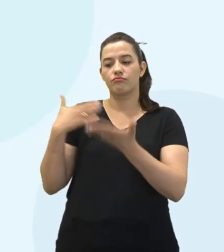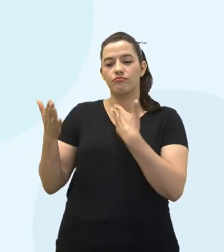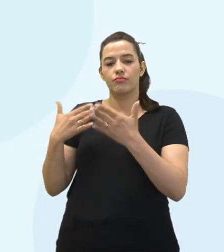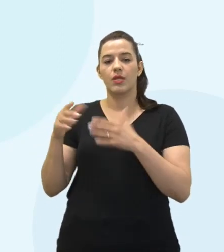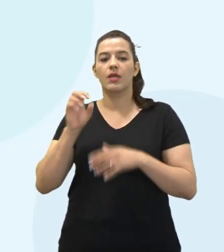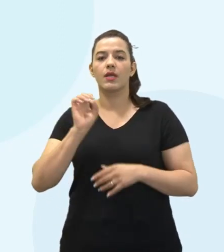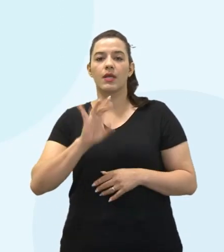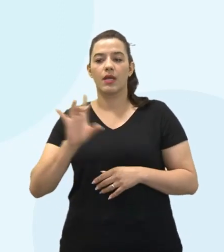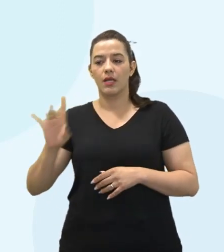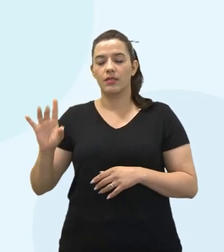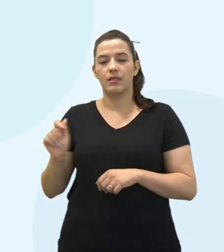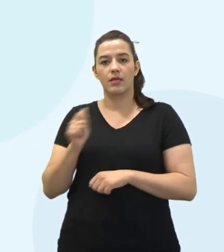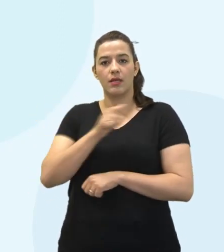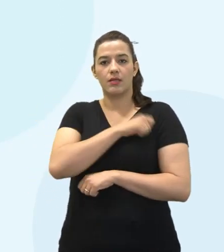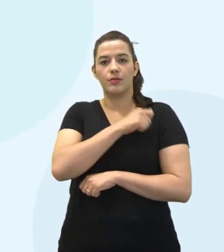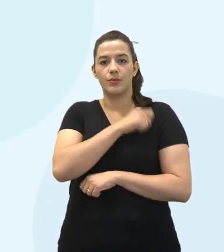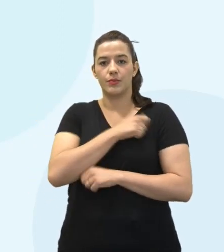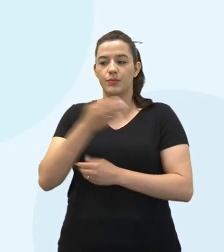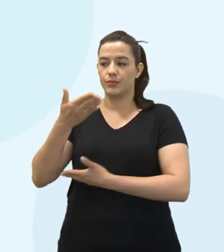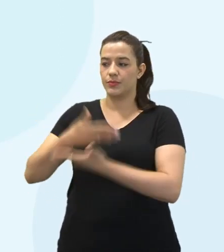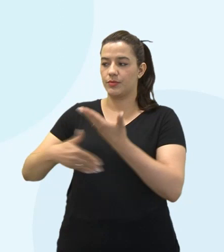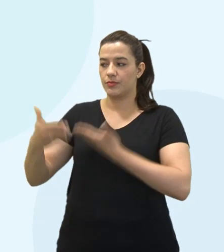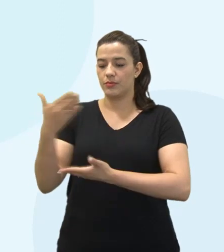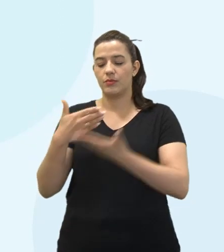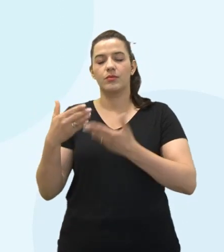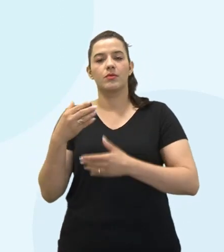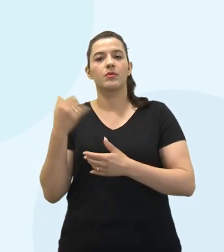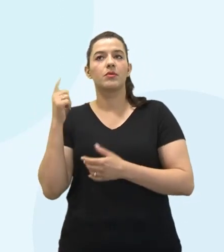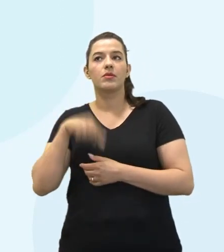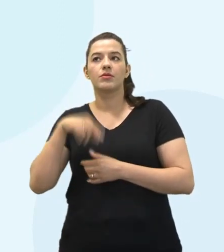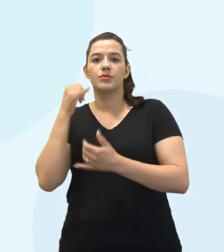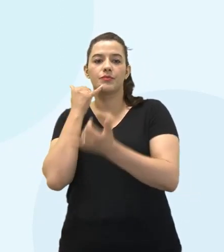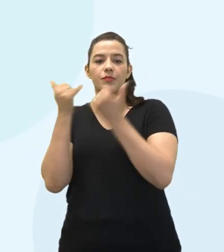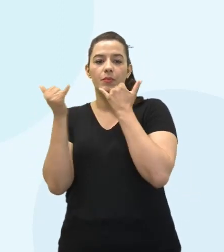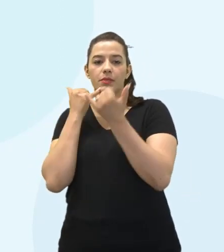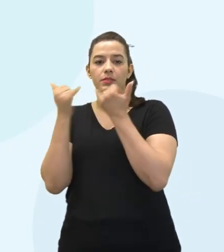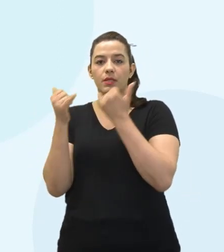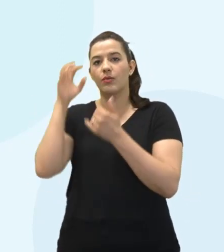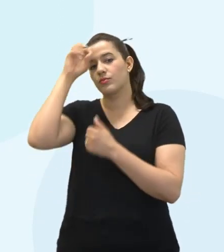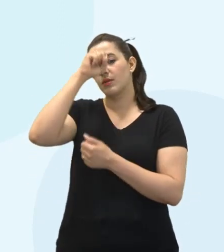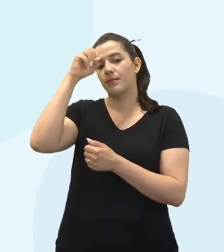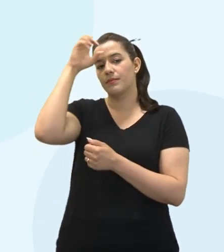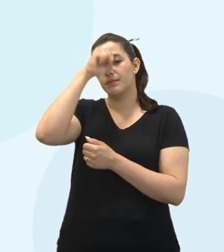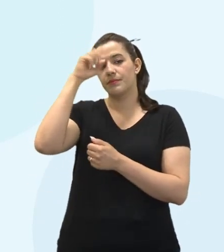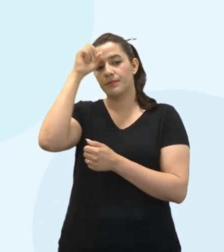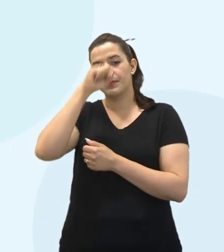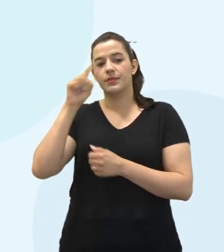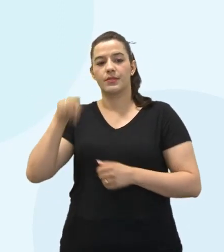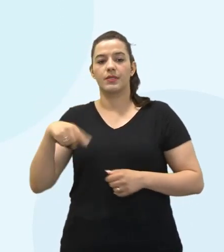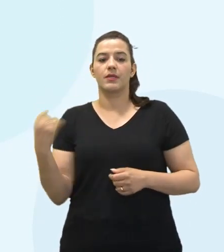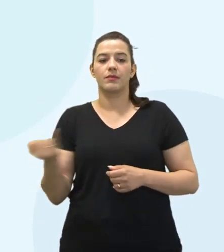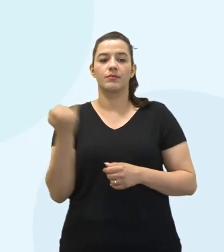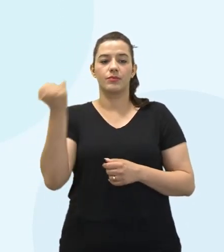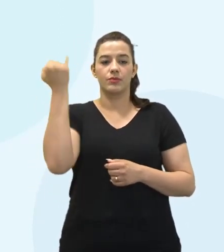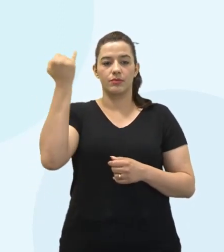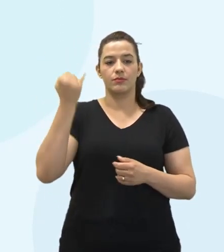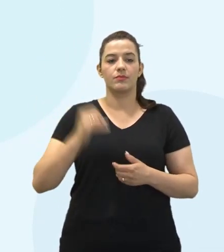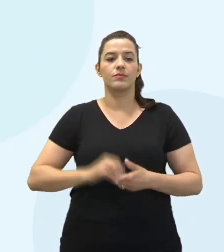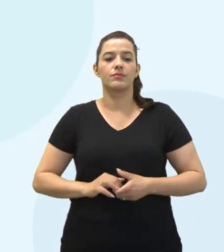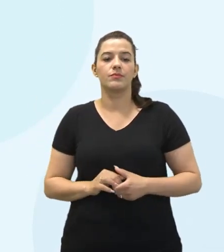entre os pares né aí a uma troca muito rica né de informações e de conhecimento extremamente rica